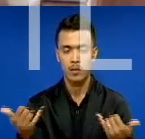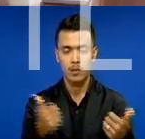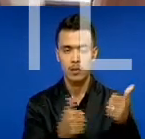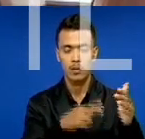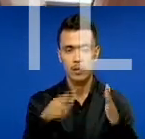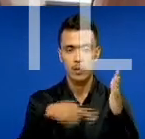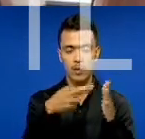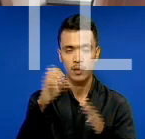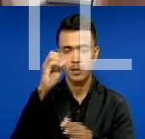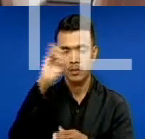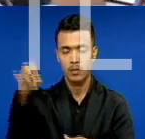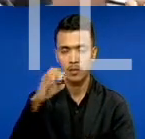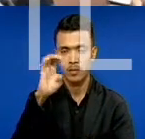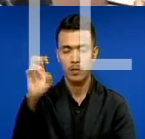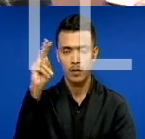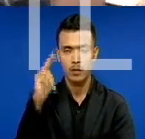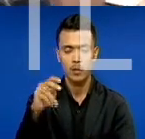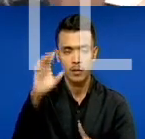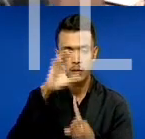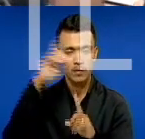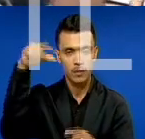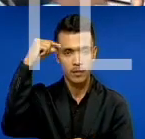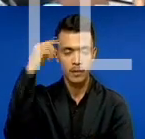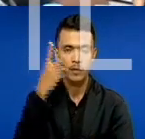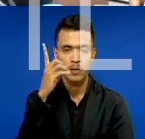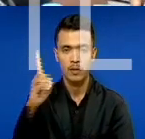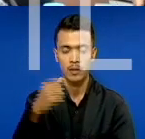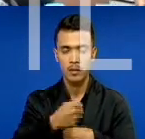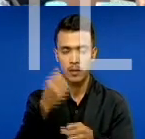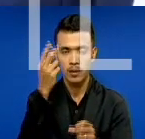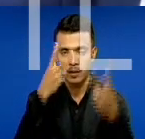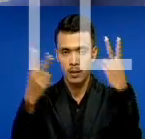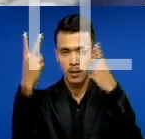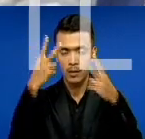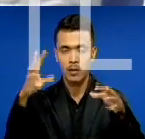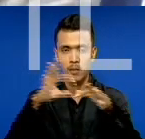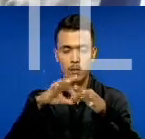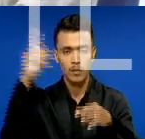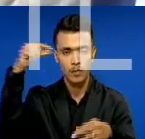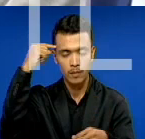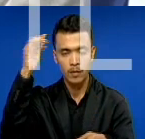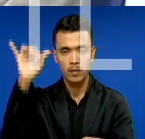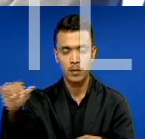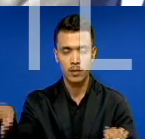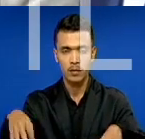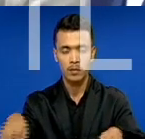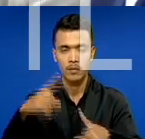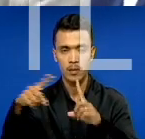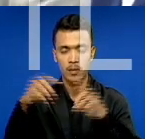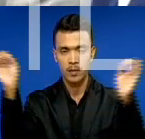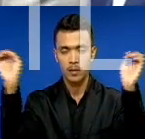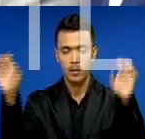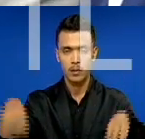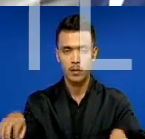geral estado união. Antes nesse né, governo declara se halo a avaliação para membro governo se irá nesse serviço, banhira lei de desempenho